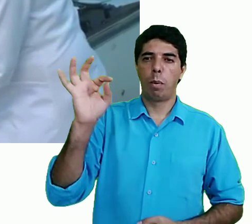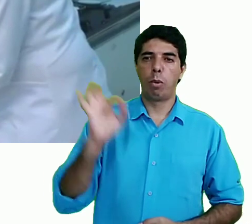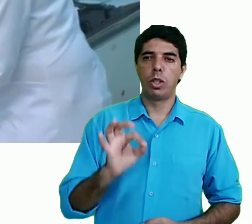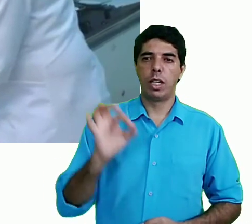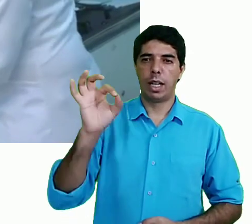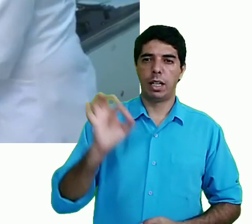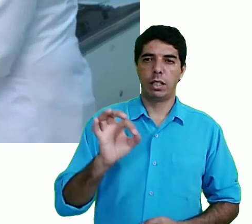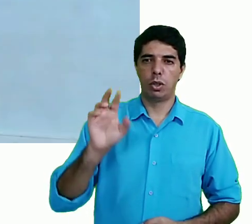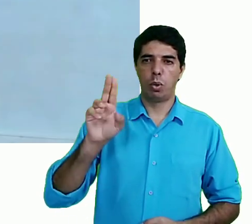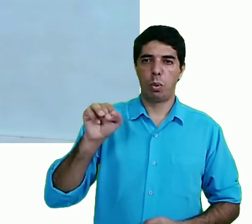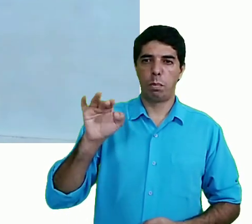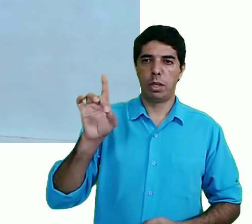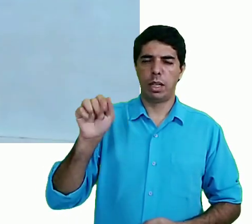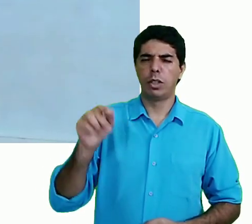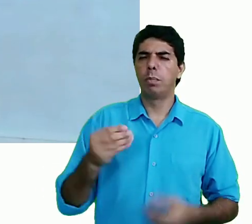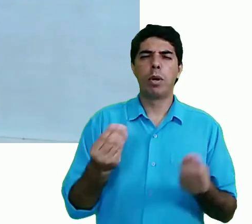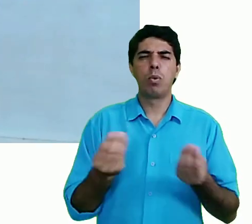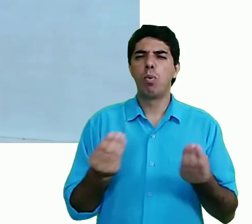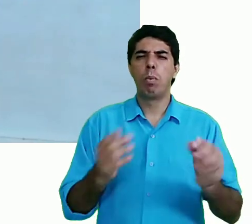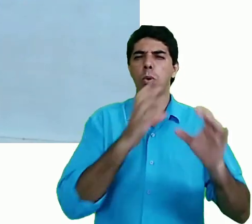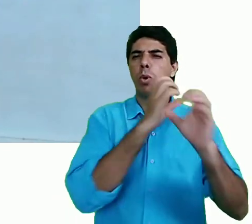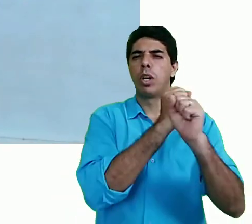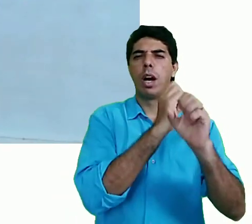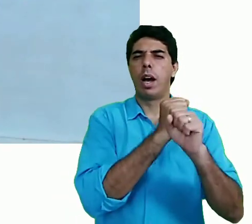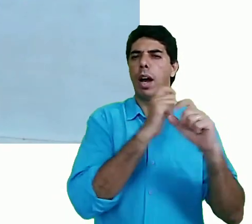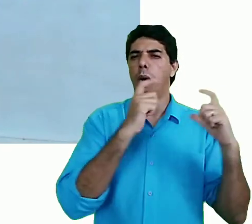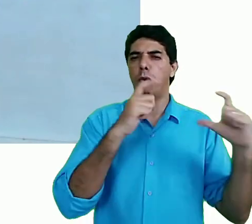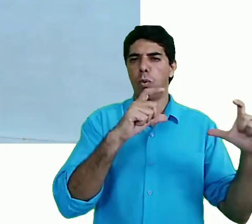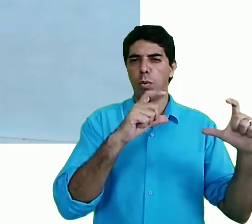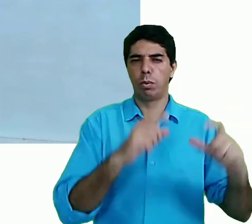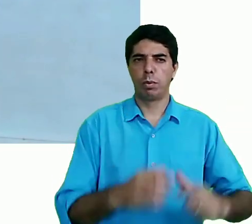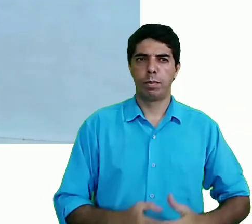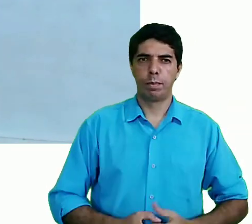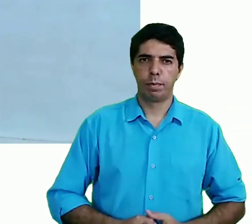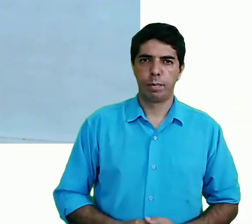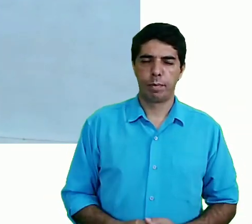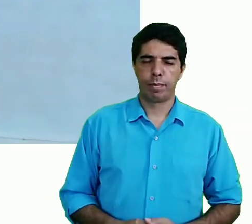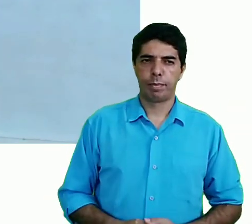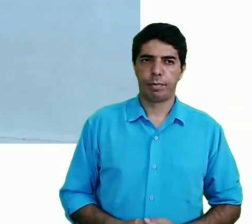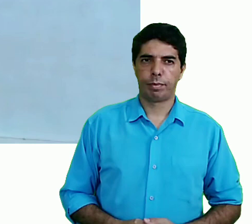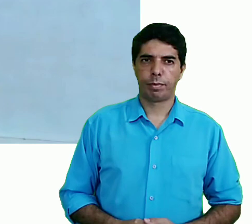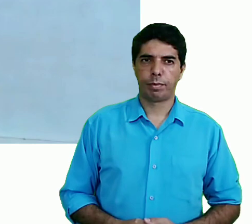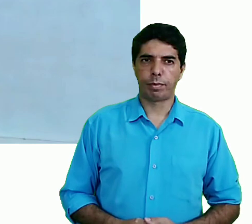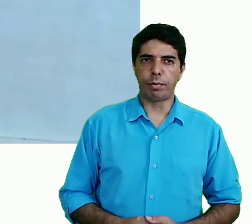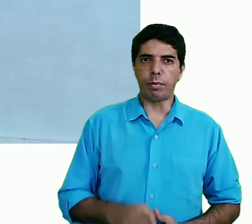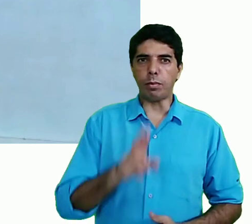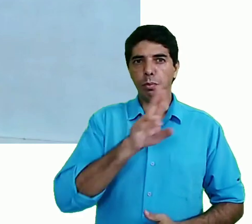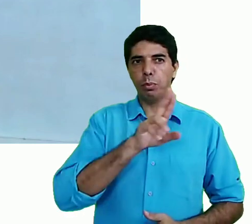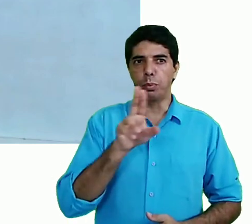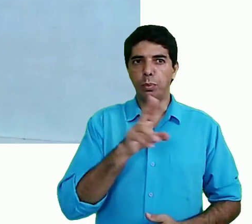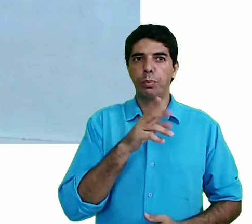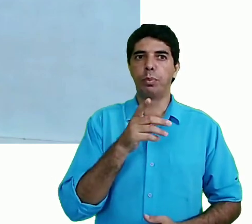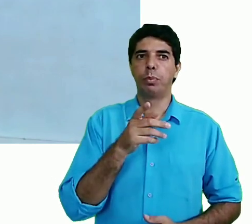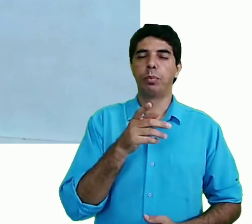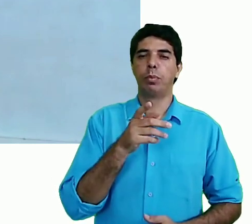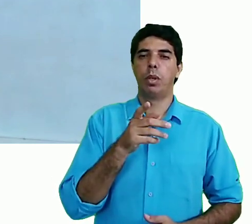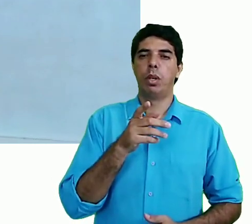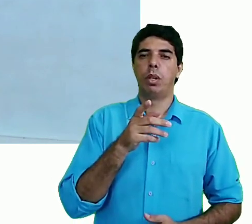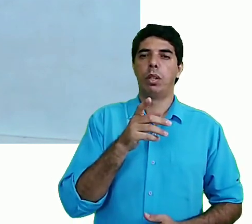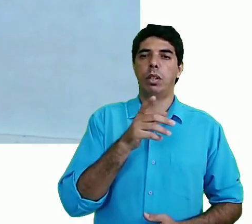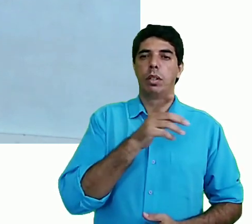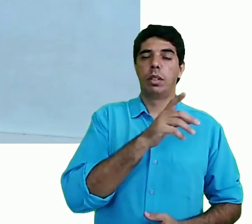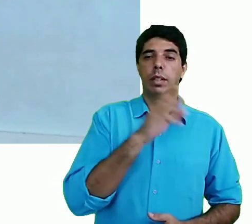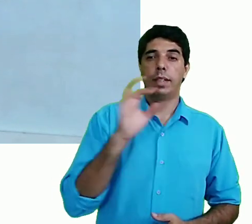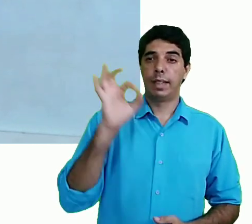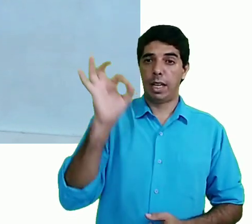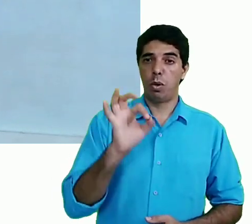umidade, tá? Para o cálculo do teor de umidade, né, ou de perda de secação, tá? Nós iremos utilizar